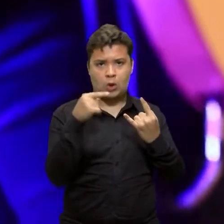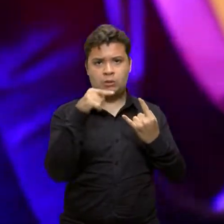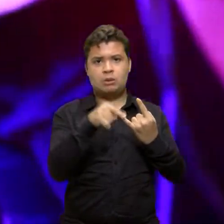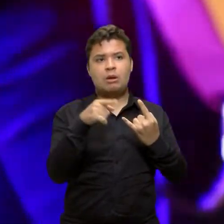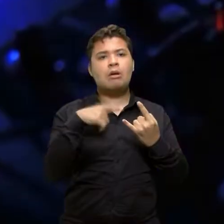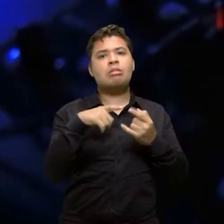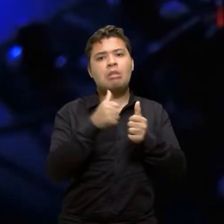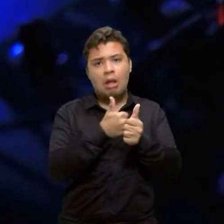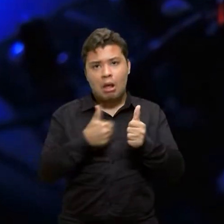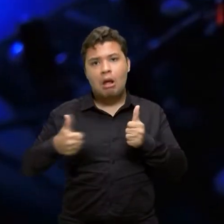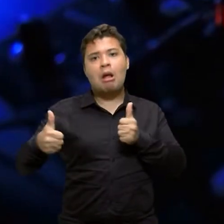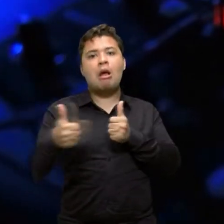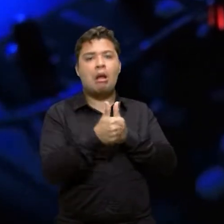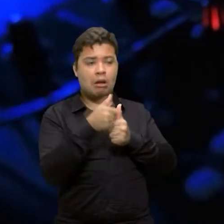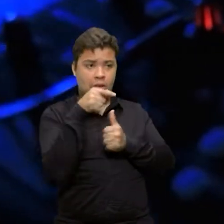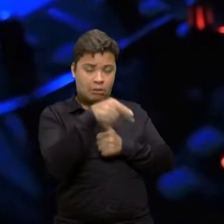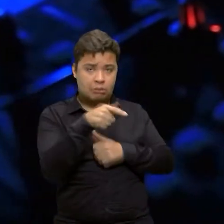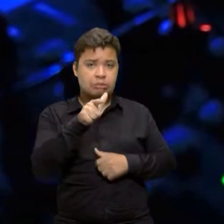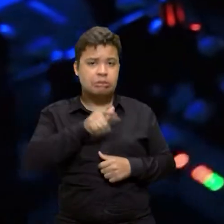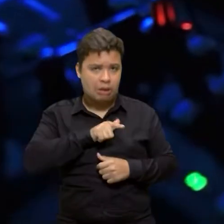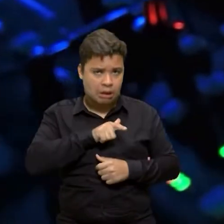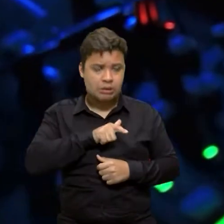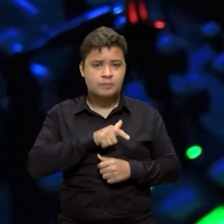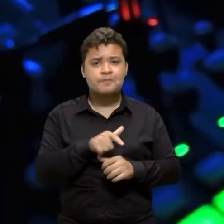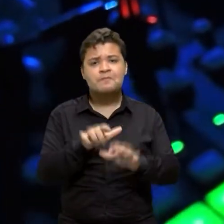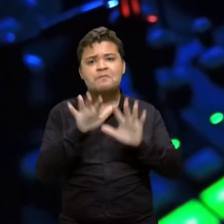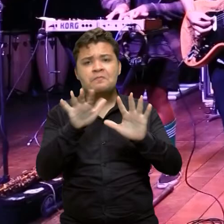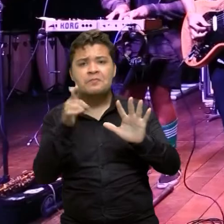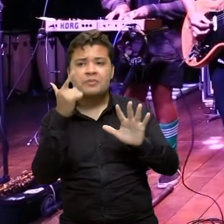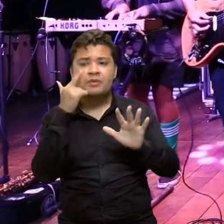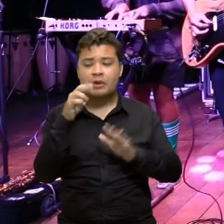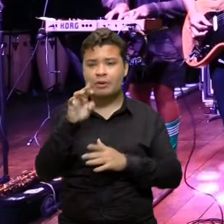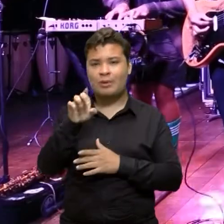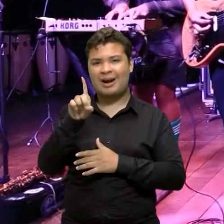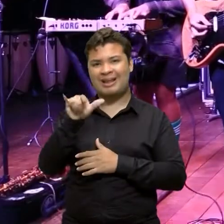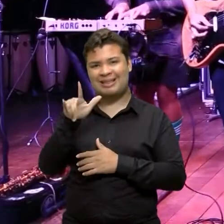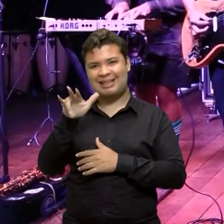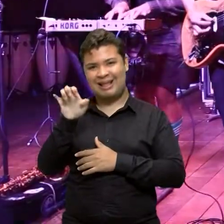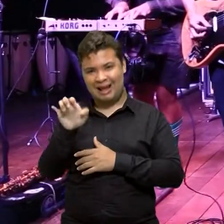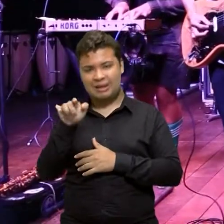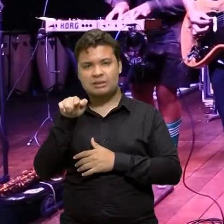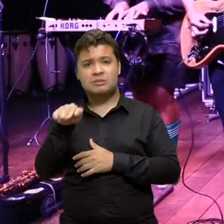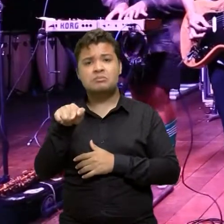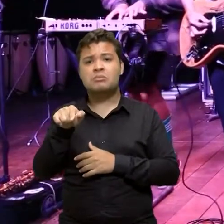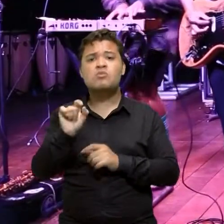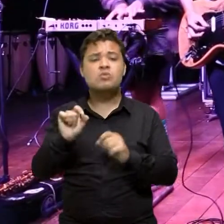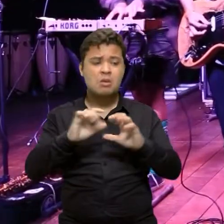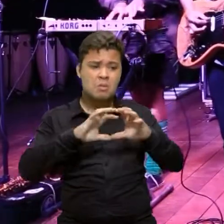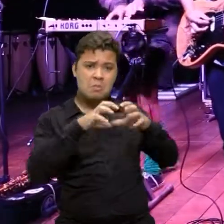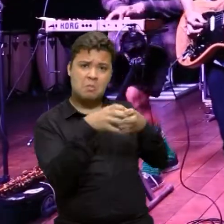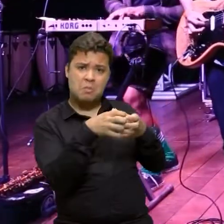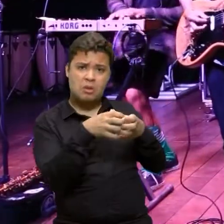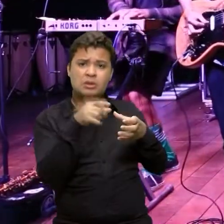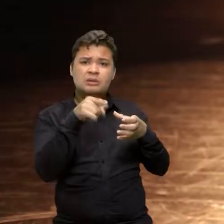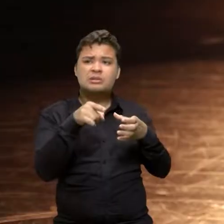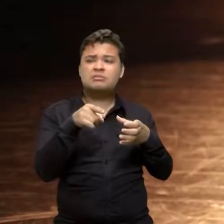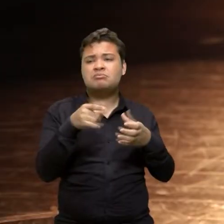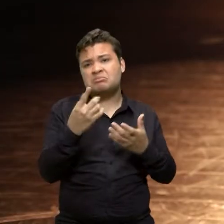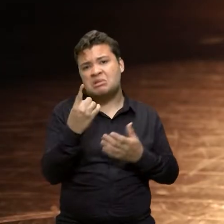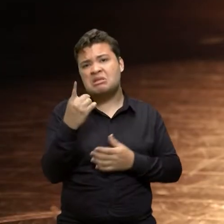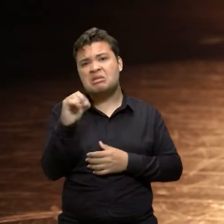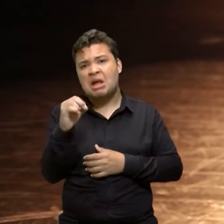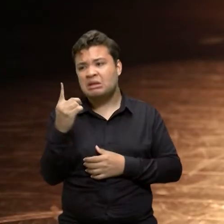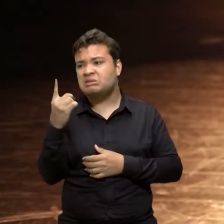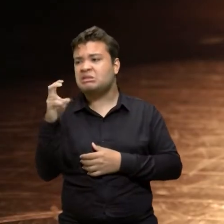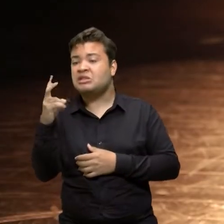Existem bandas de rock sendo protagonistas nesses festivais? Sim. Mas quando a gente vai ver os headliners, principalmente,